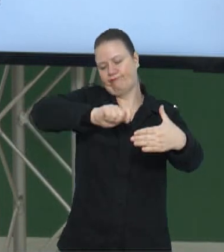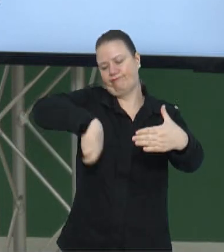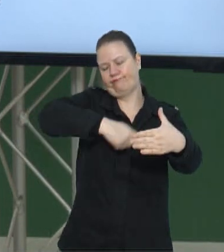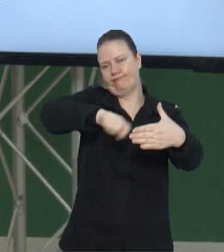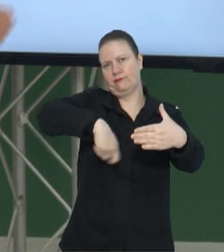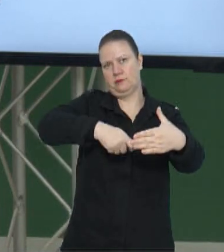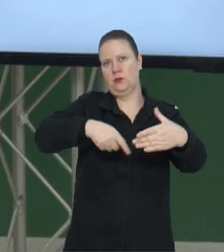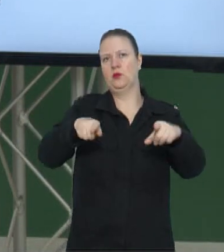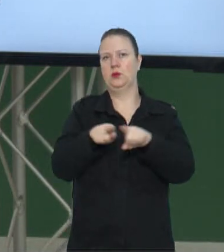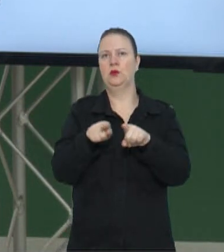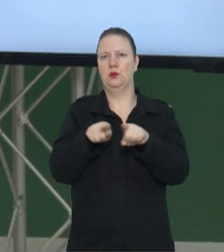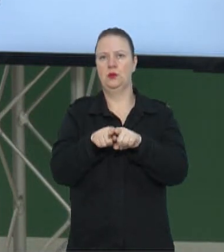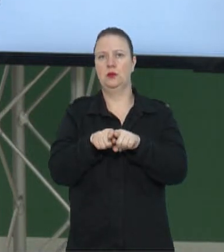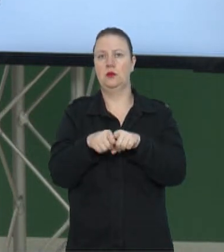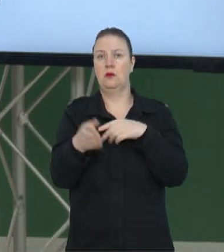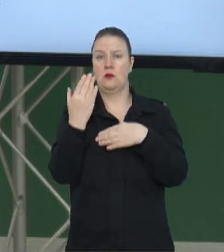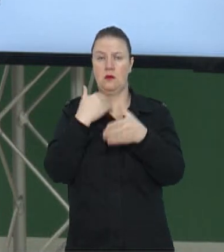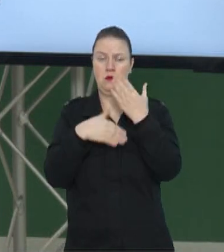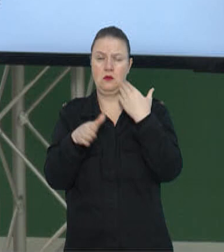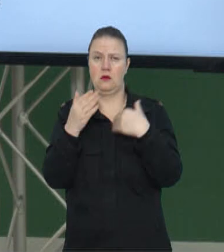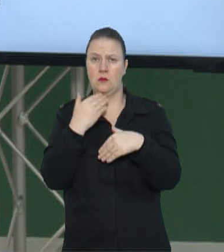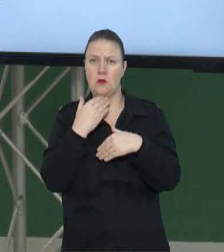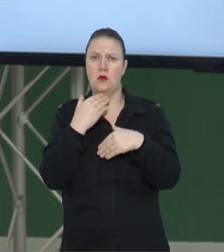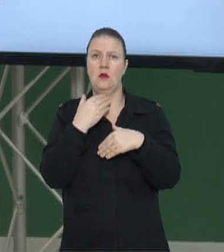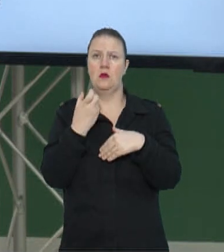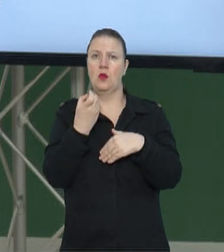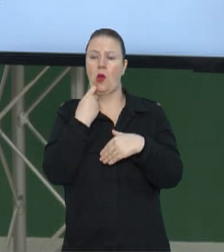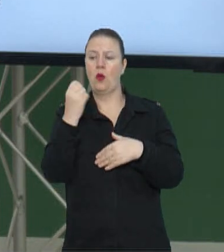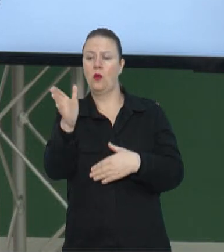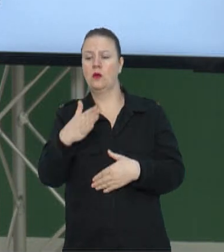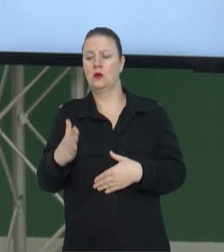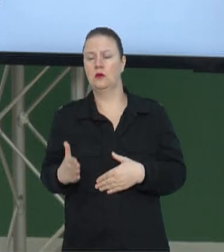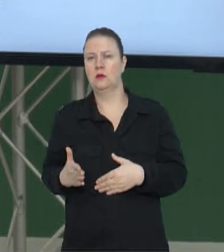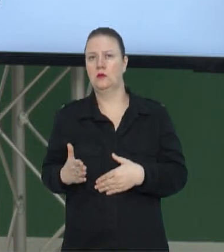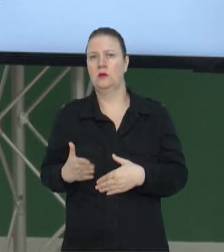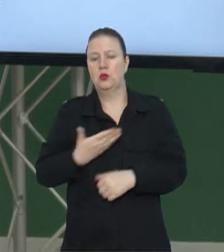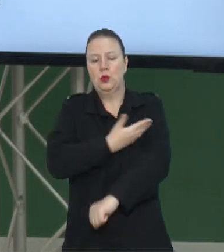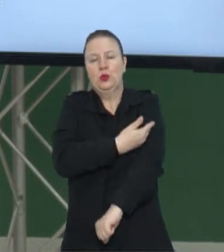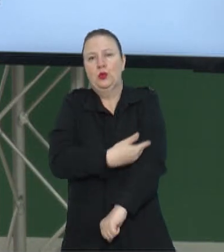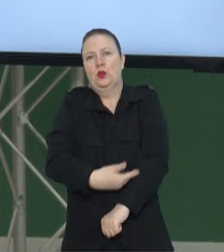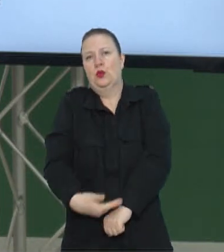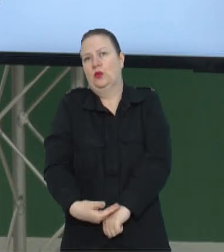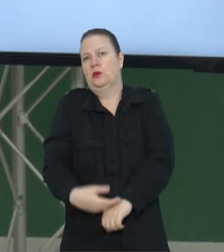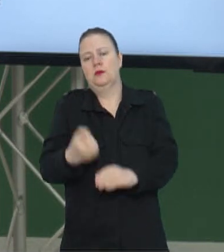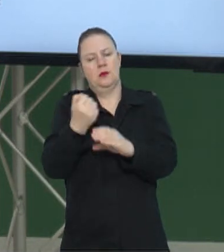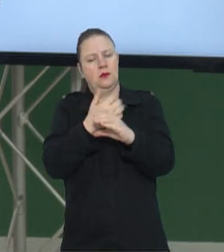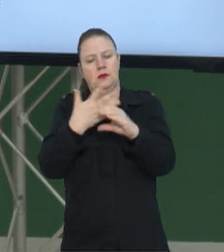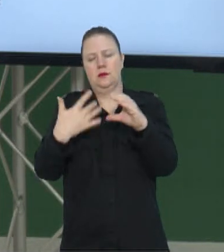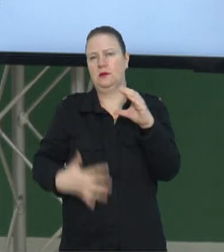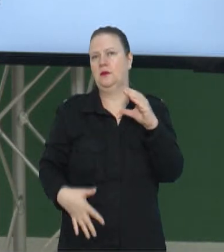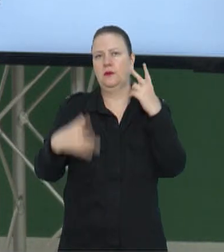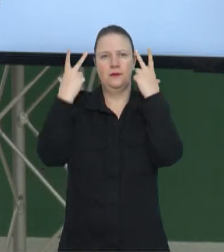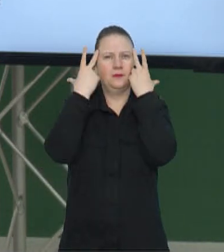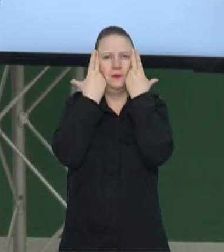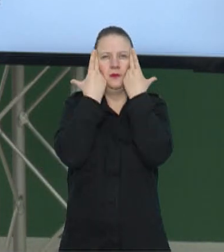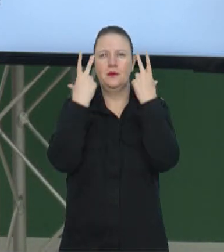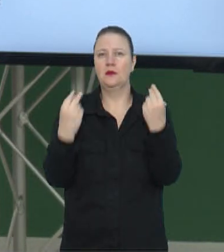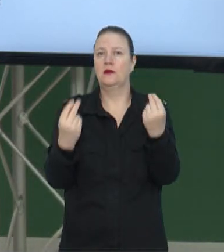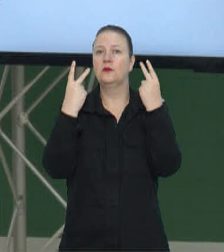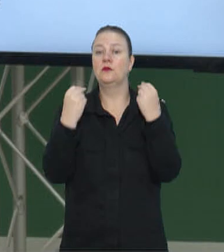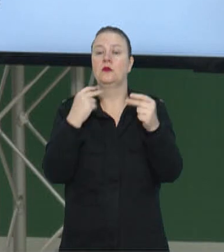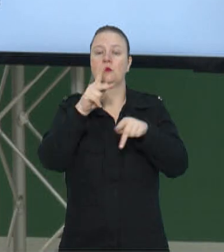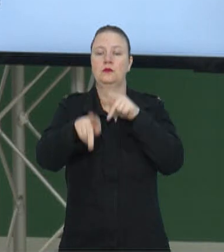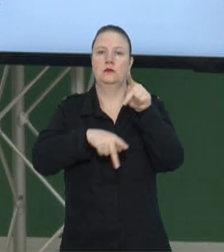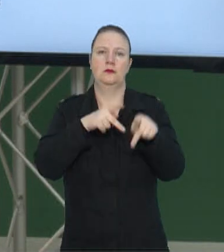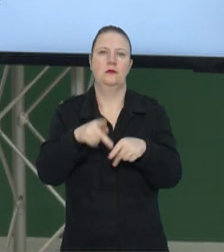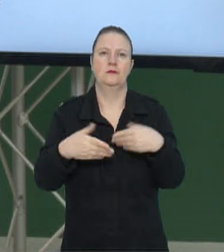viver. Então, se alimentar ali dos peixes do Pantanal é um hábito em função dessa característica natural ser específica daquela